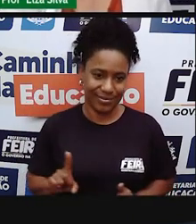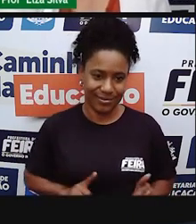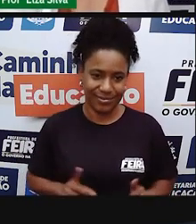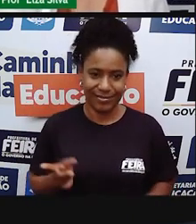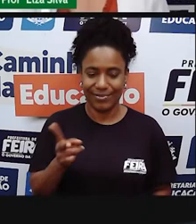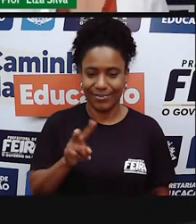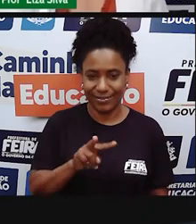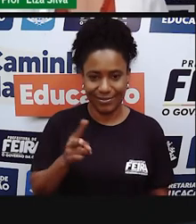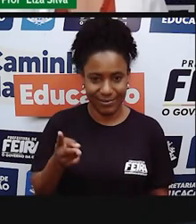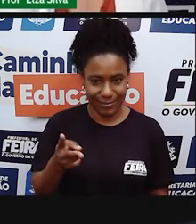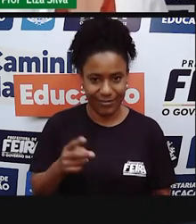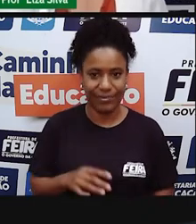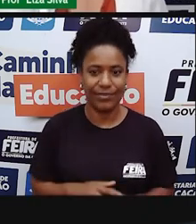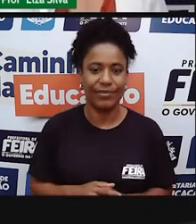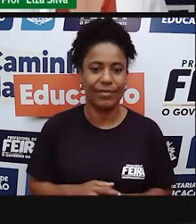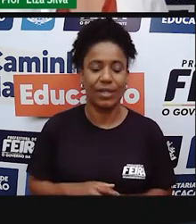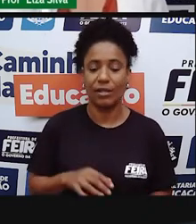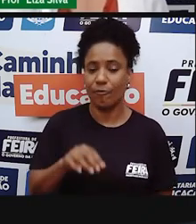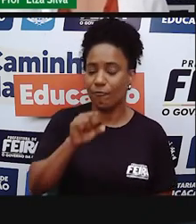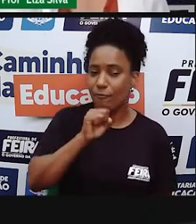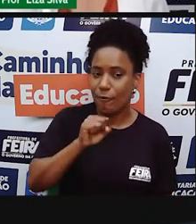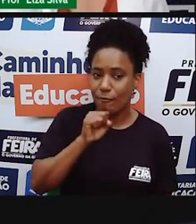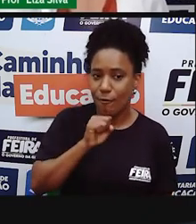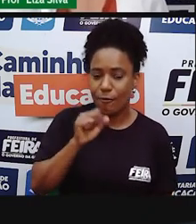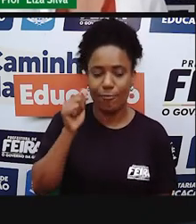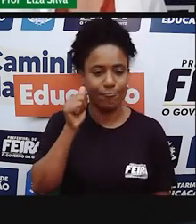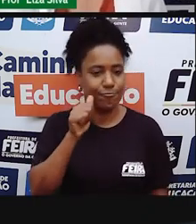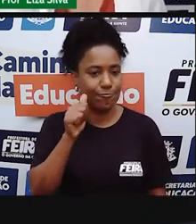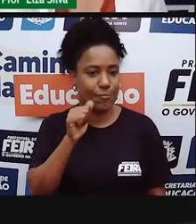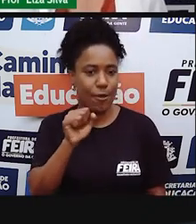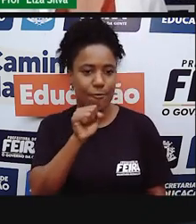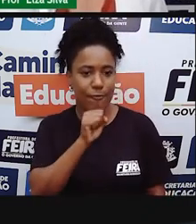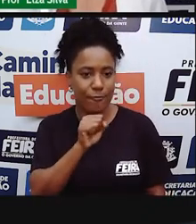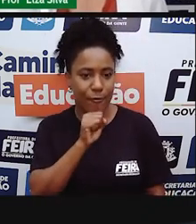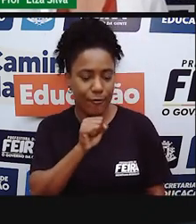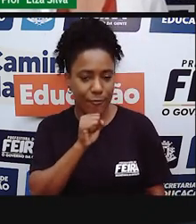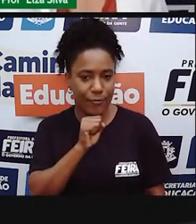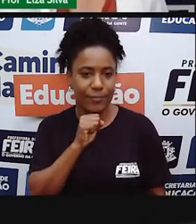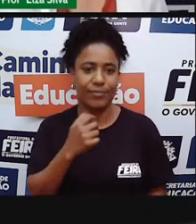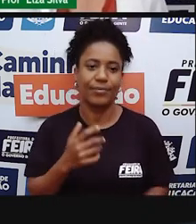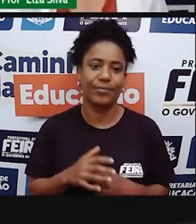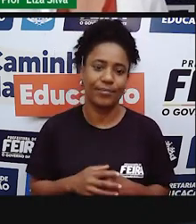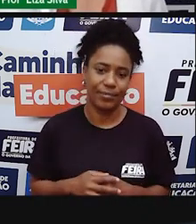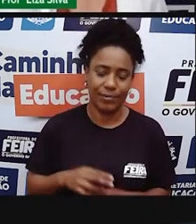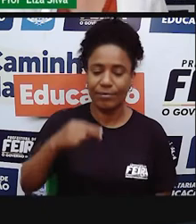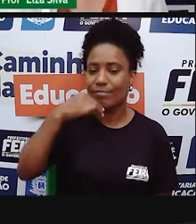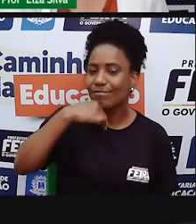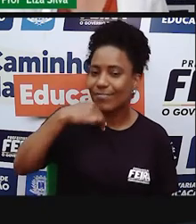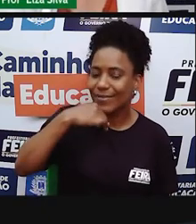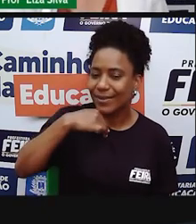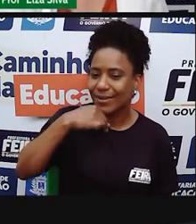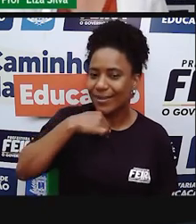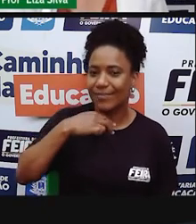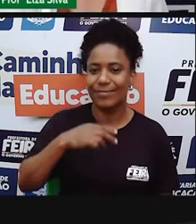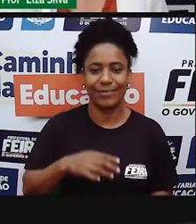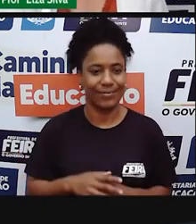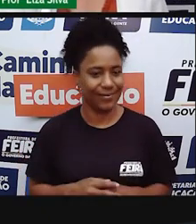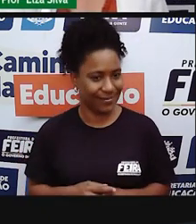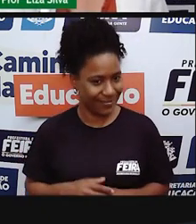Grandfather, avô, grandmother, avó, grandson, neto, granddaughter,